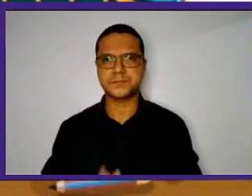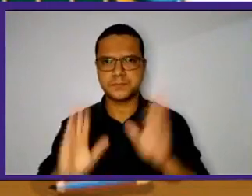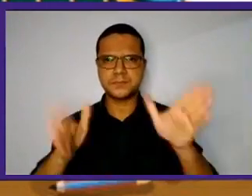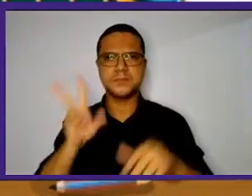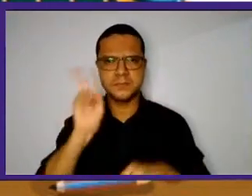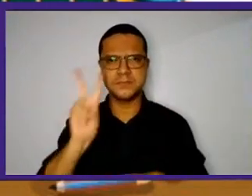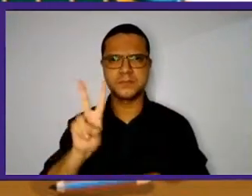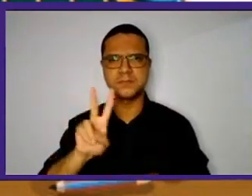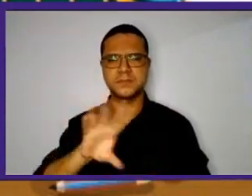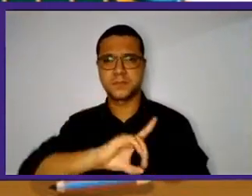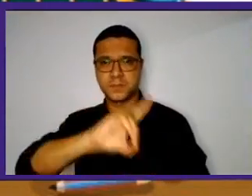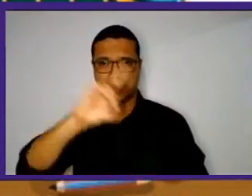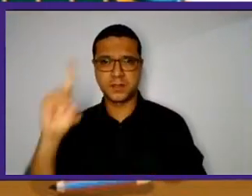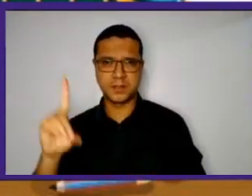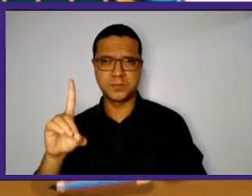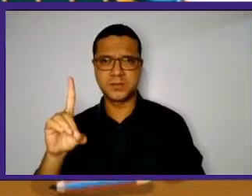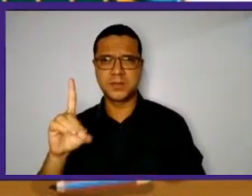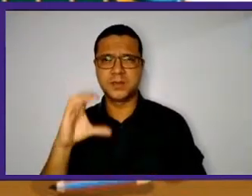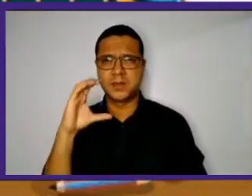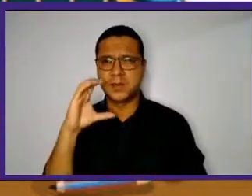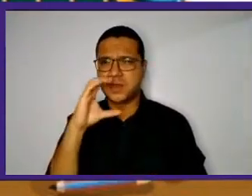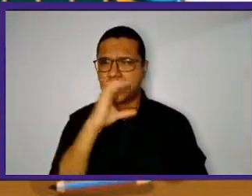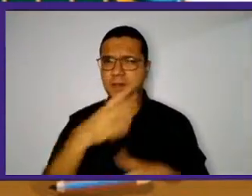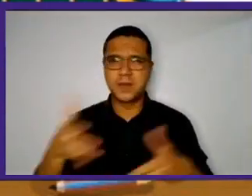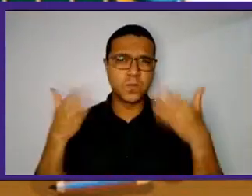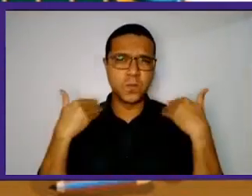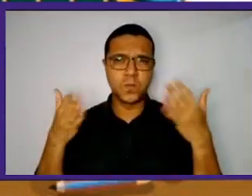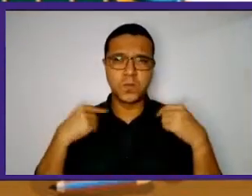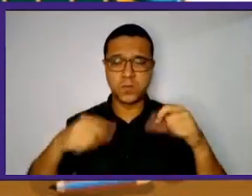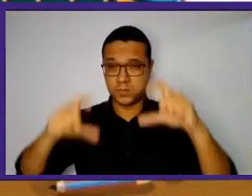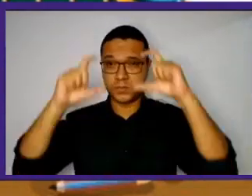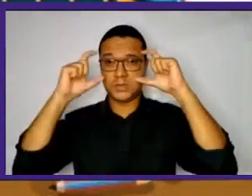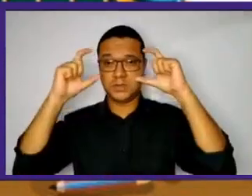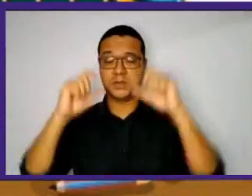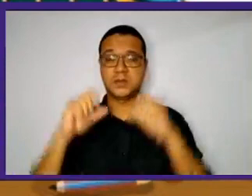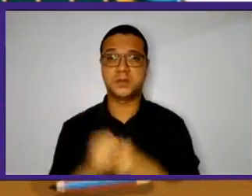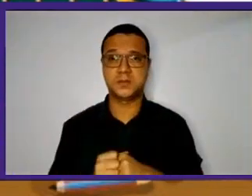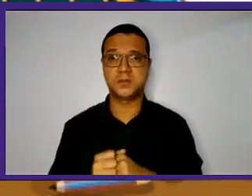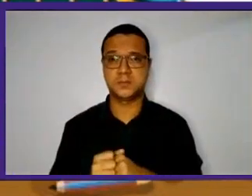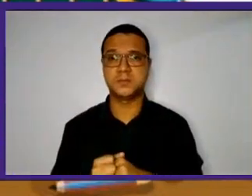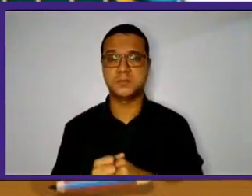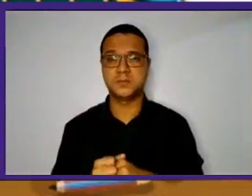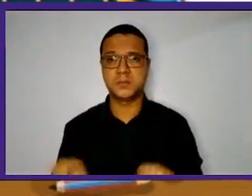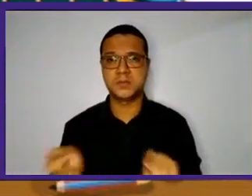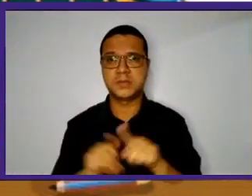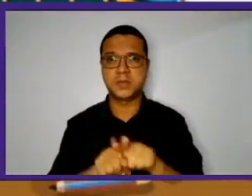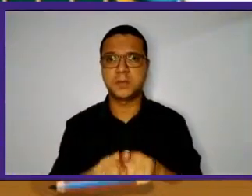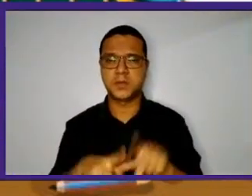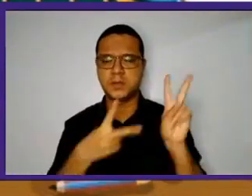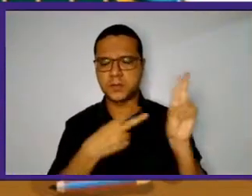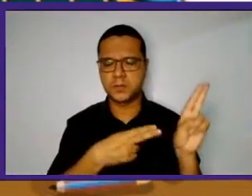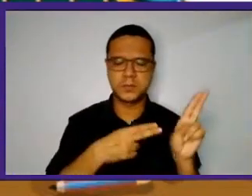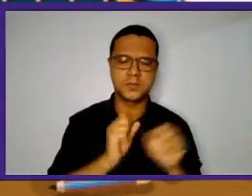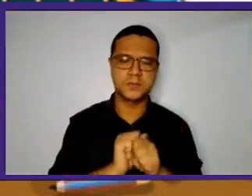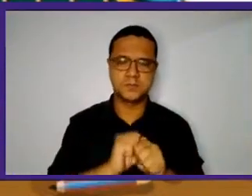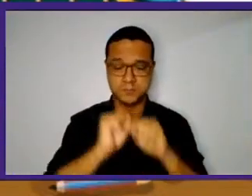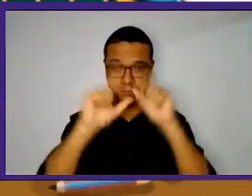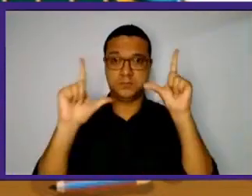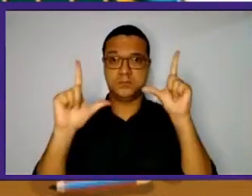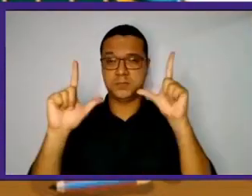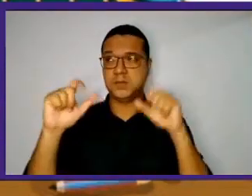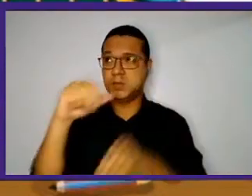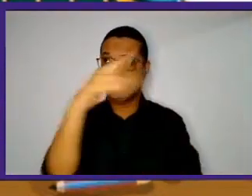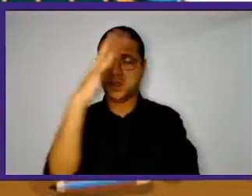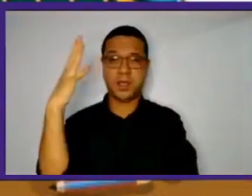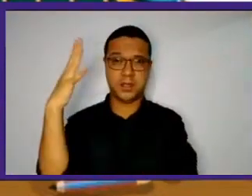muito quente, óculos escuros, aquele calor, aquela claridade? Quando você está dormindo, alguém acende a luz. Agora você